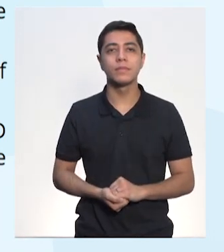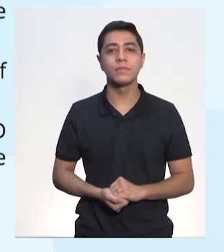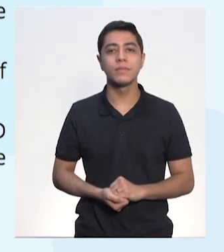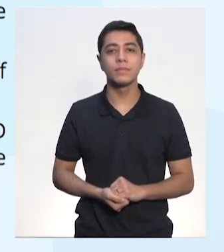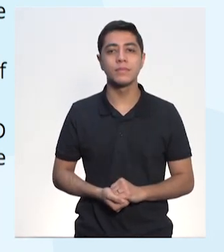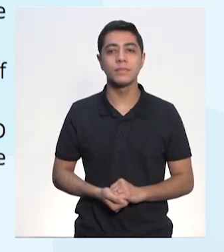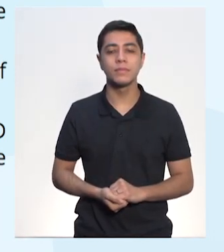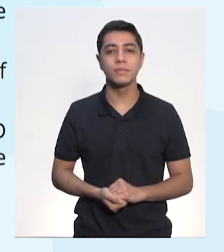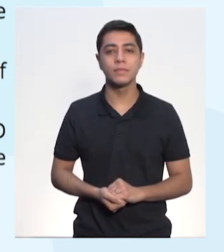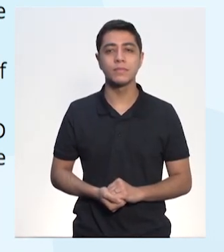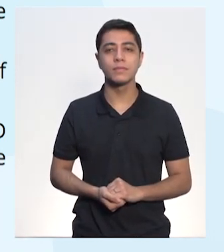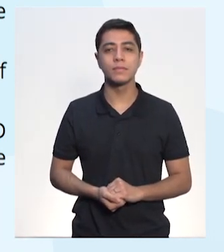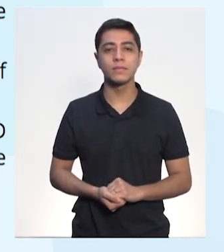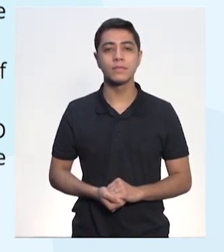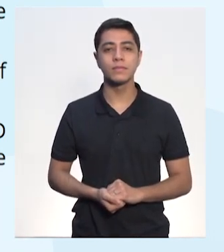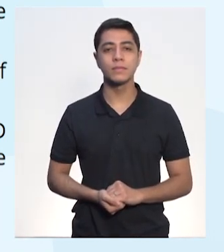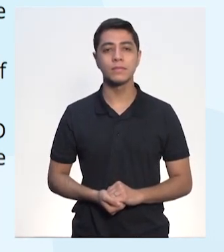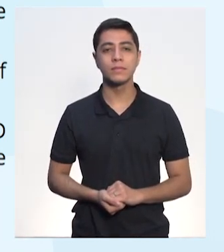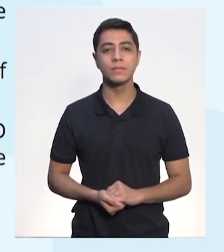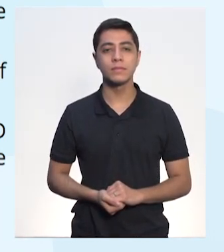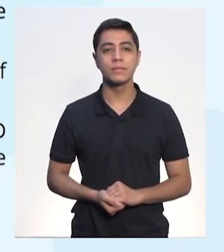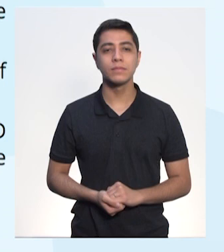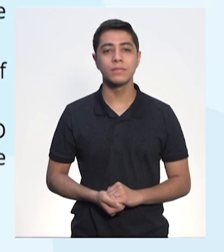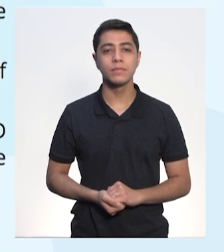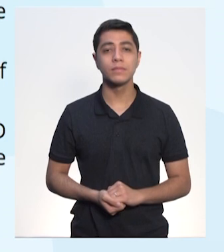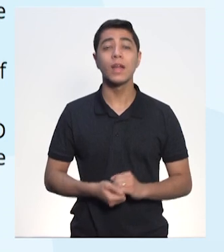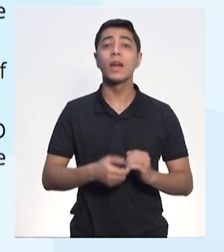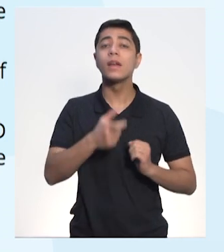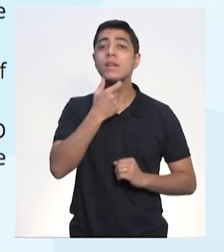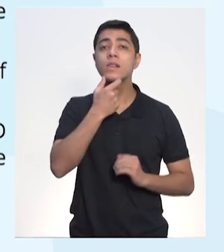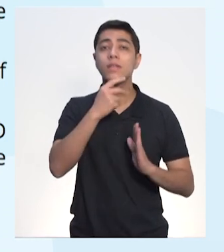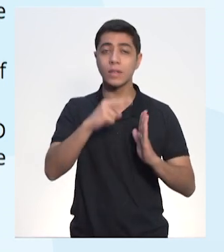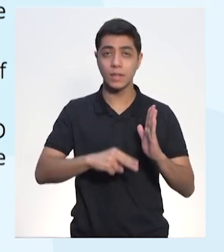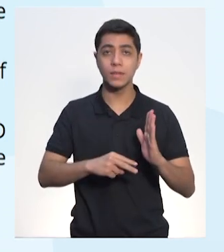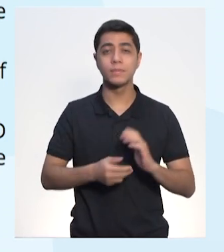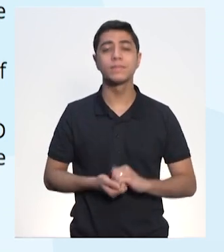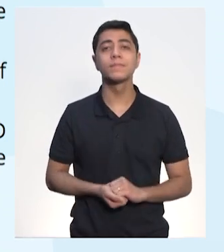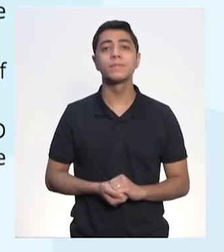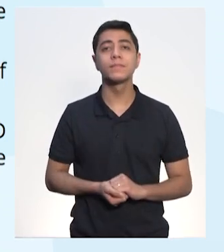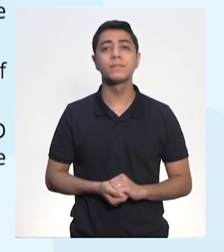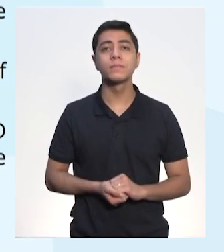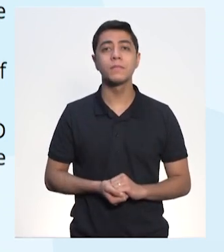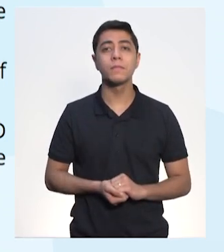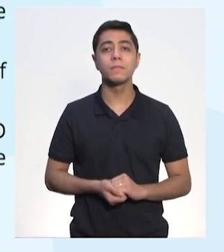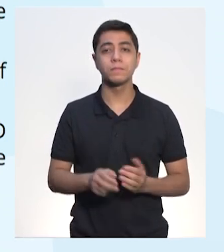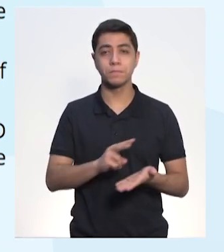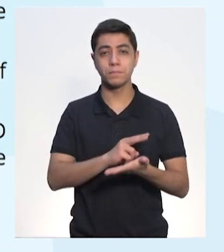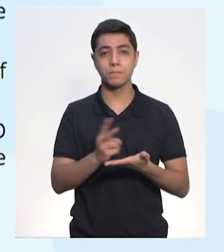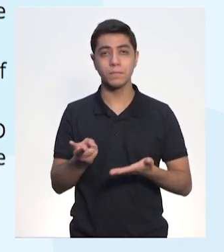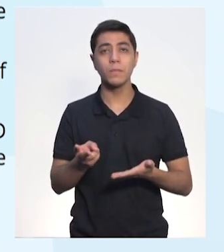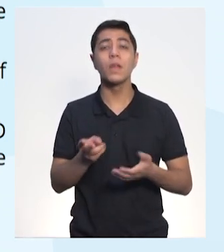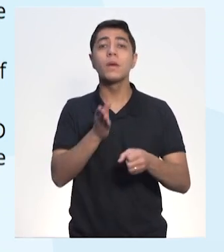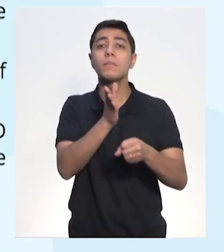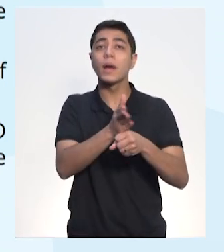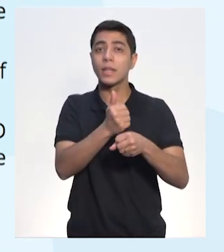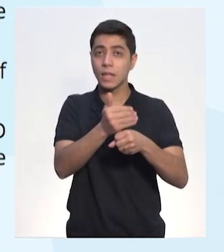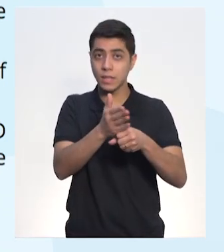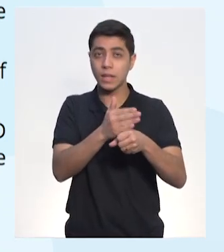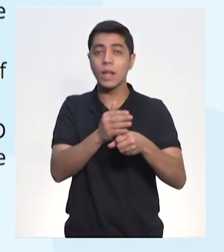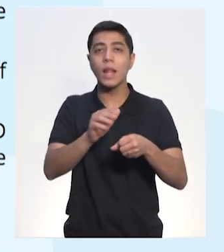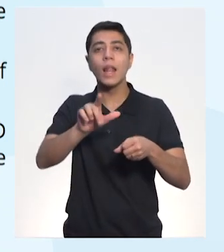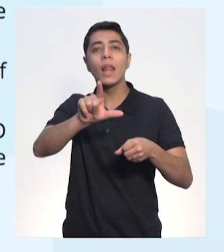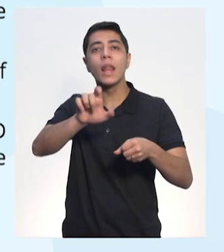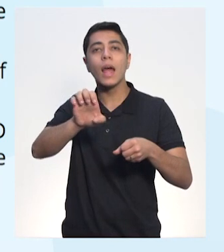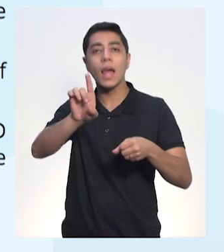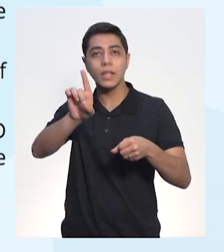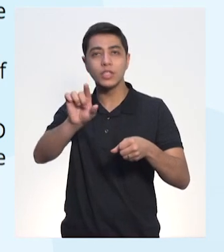Put the light bulb in the potato's hole you have made. Coloque a lâmpada LED no buraco da batata Que você